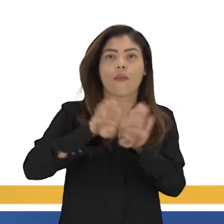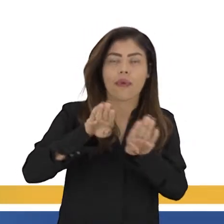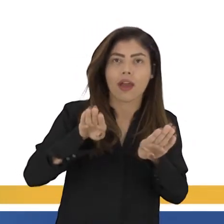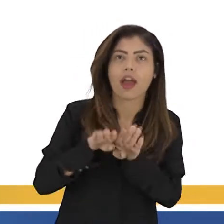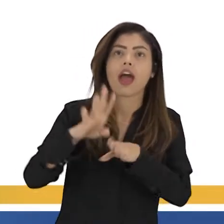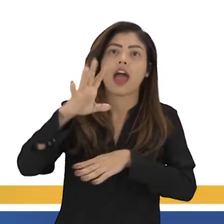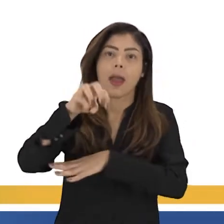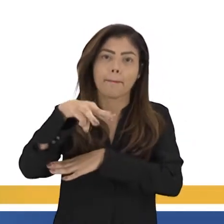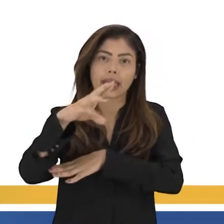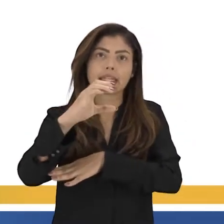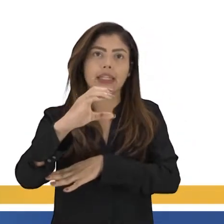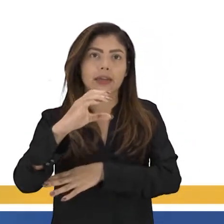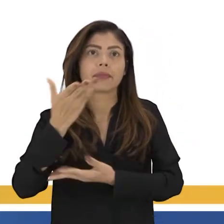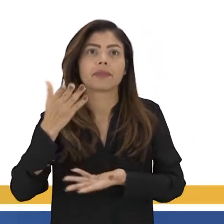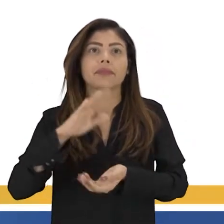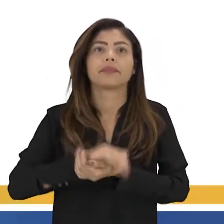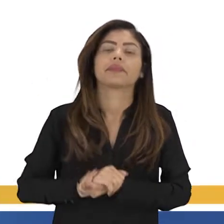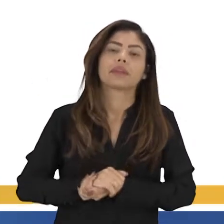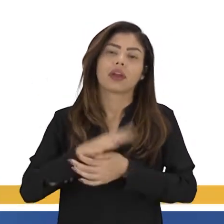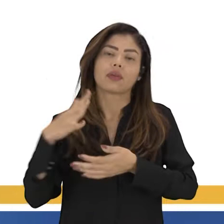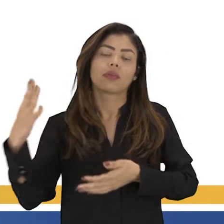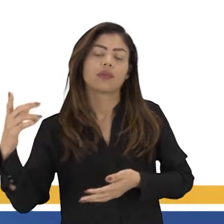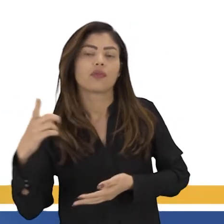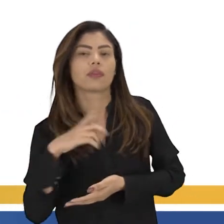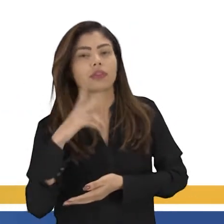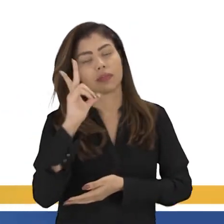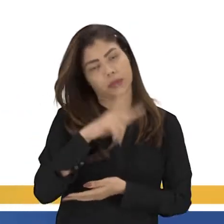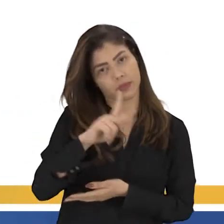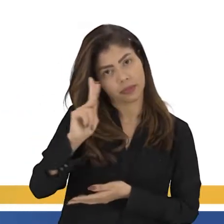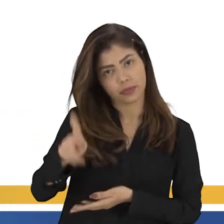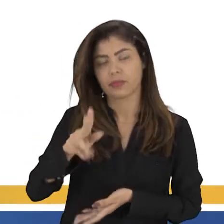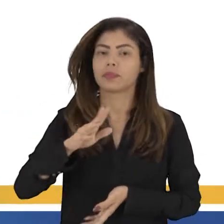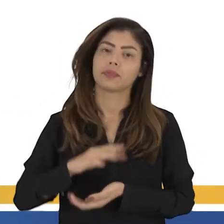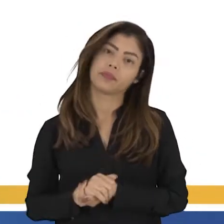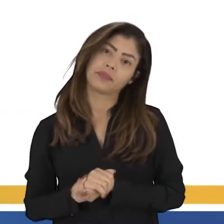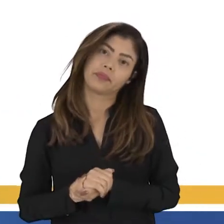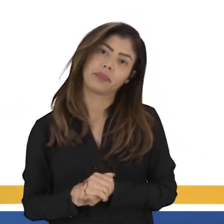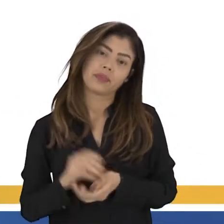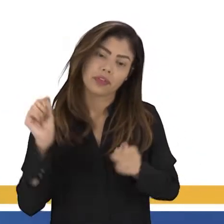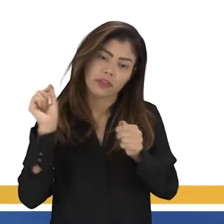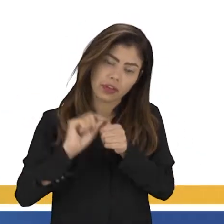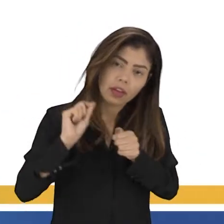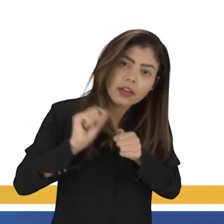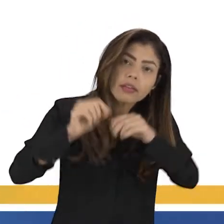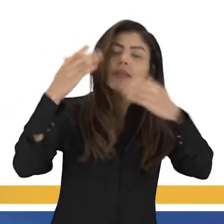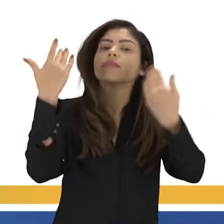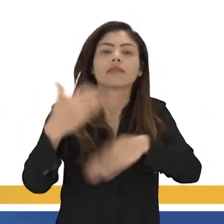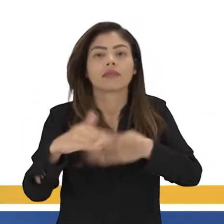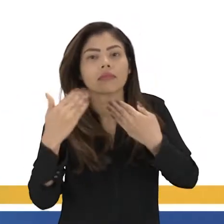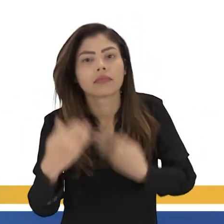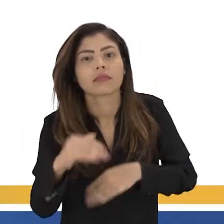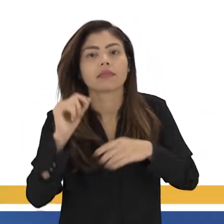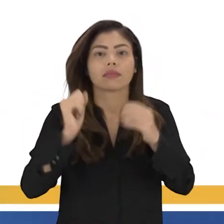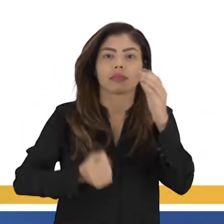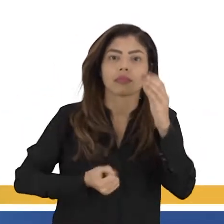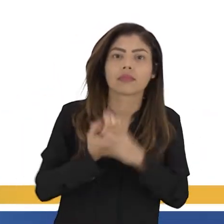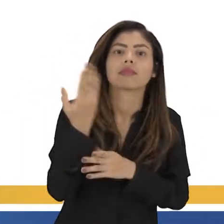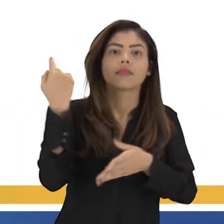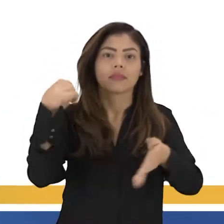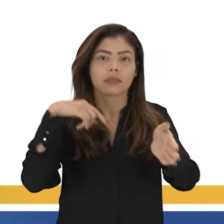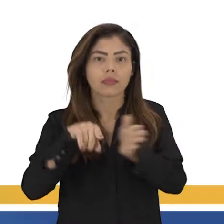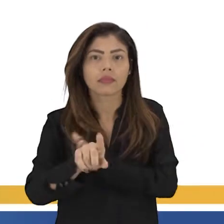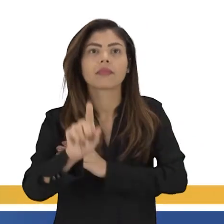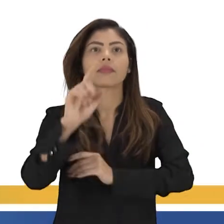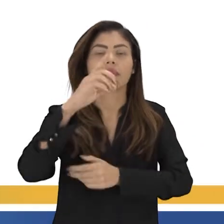da Educação. Então, gente, quando os professores, elaboradores da prova, eles vão criar as